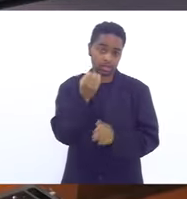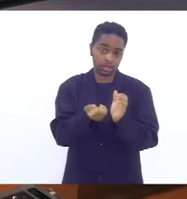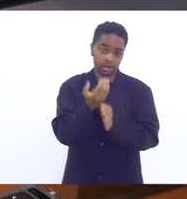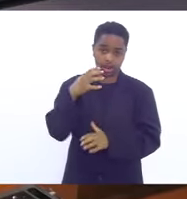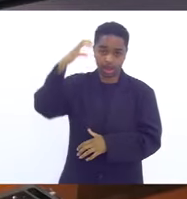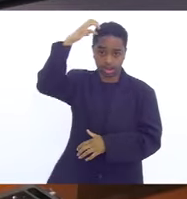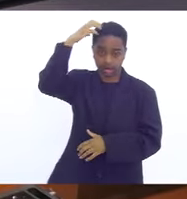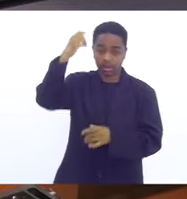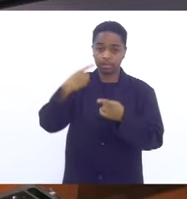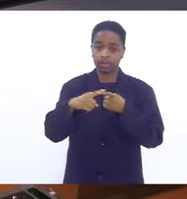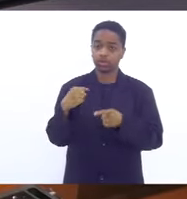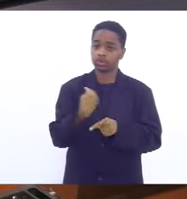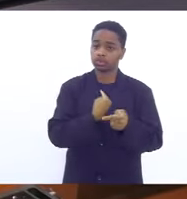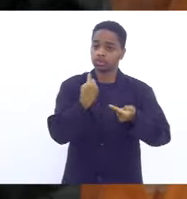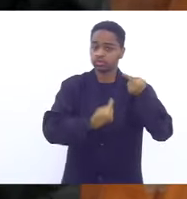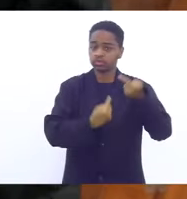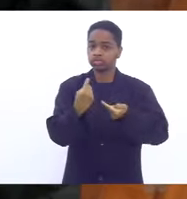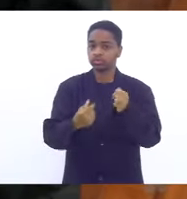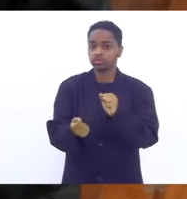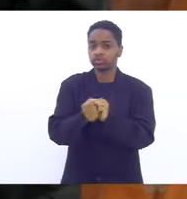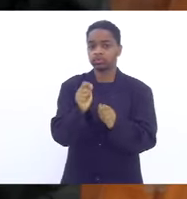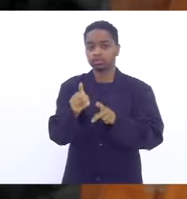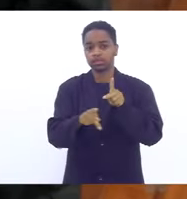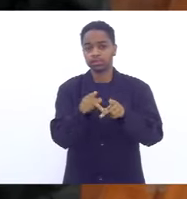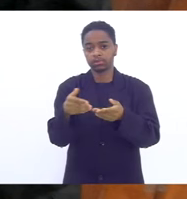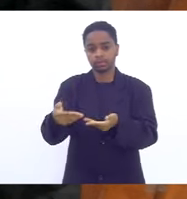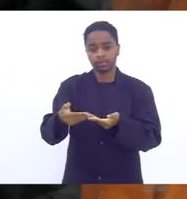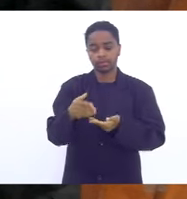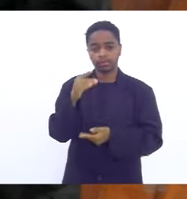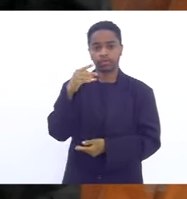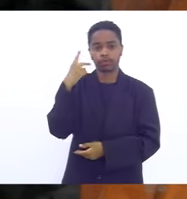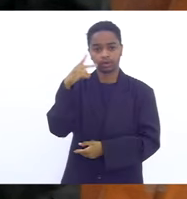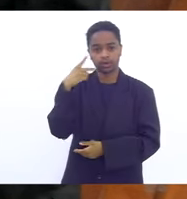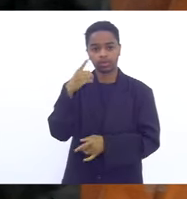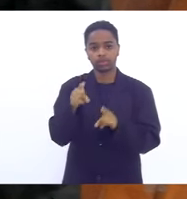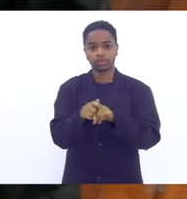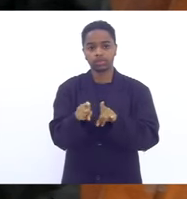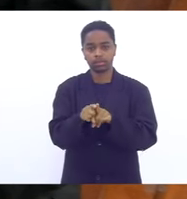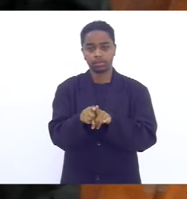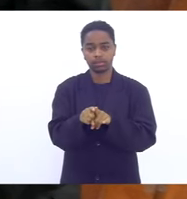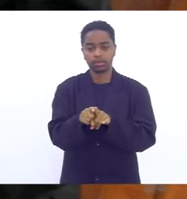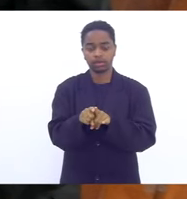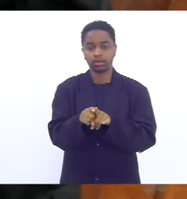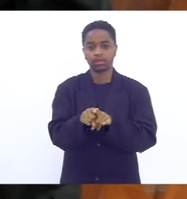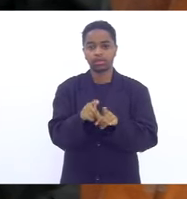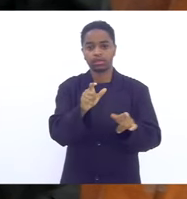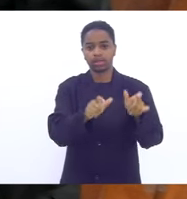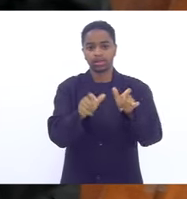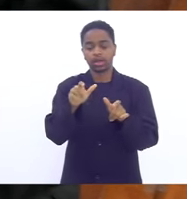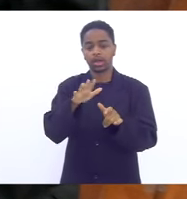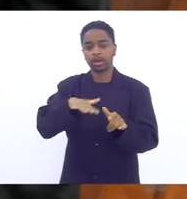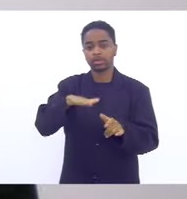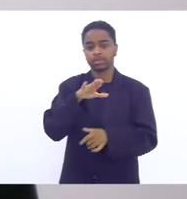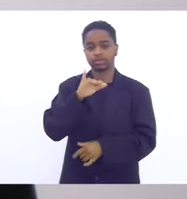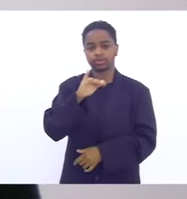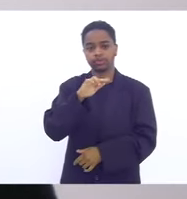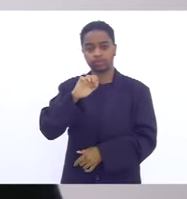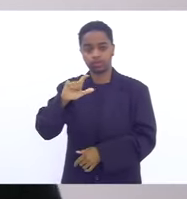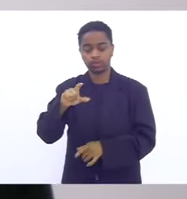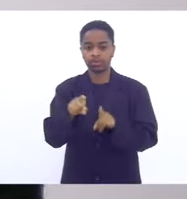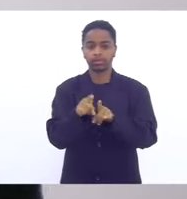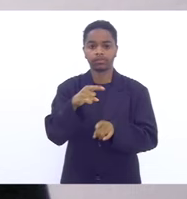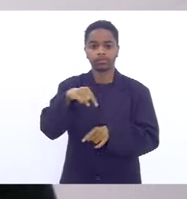poder levar a discussão para a ponta, incluir os vereadores, sociedade civil, e vocês puderem dar informação